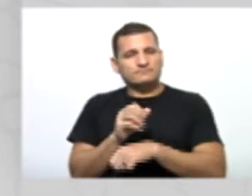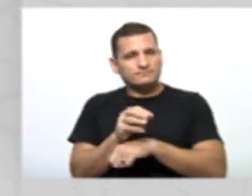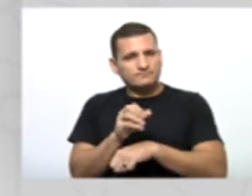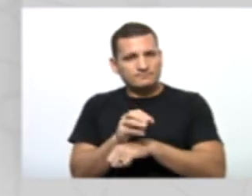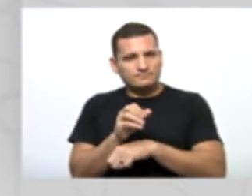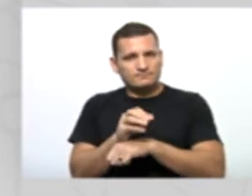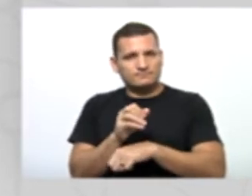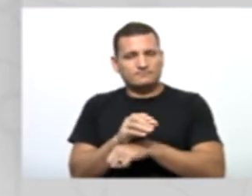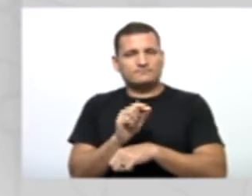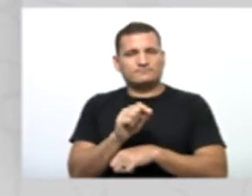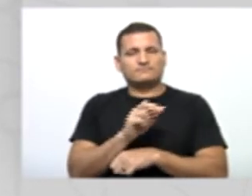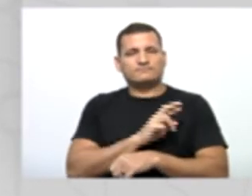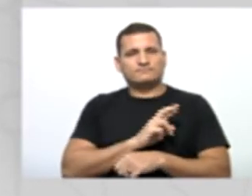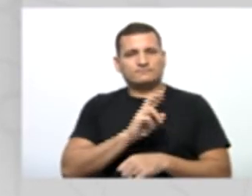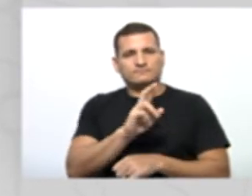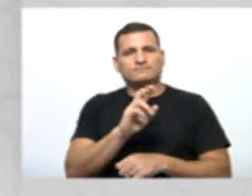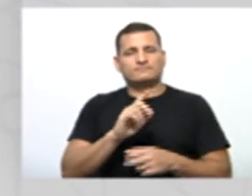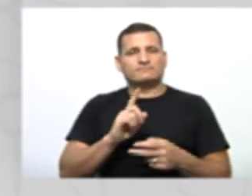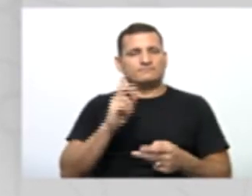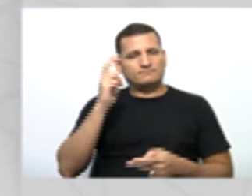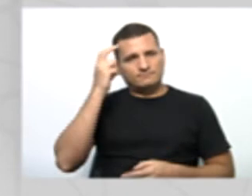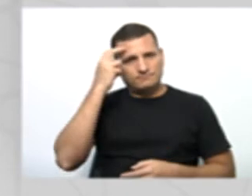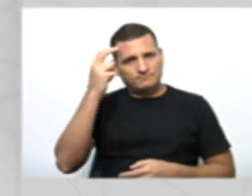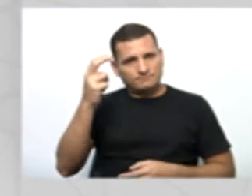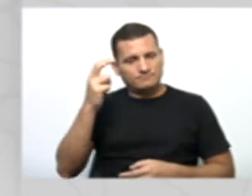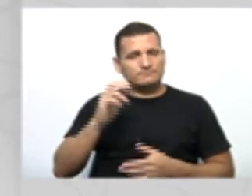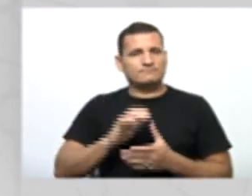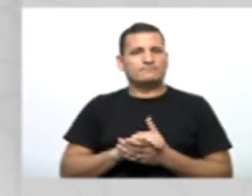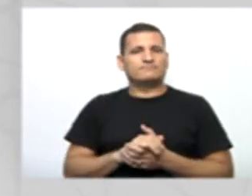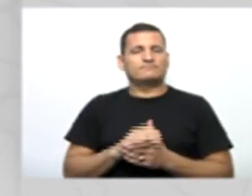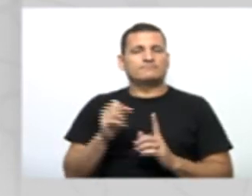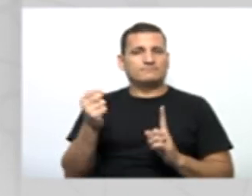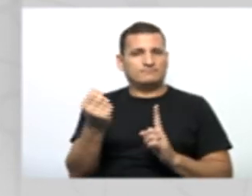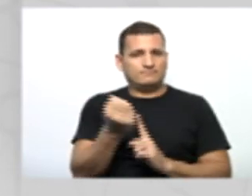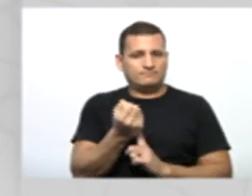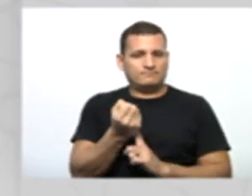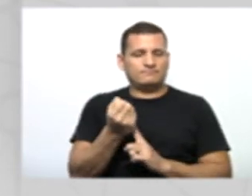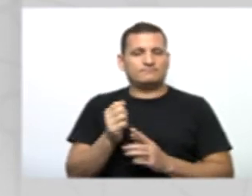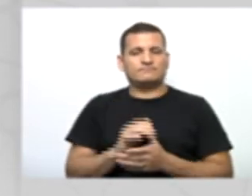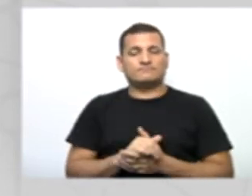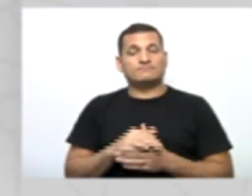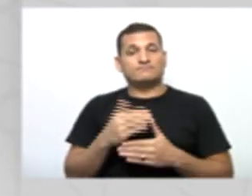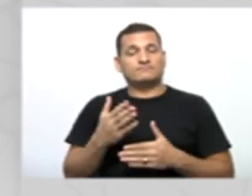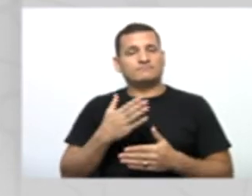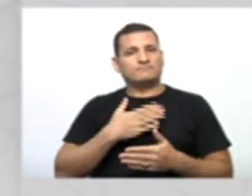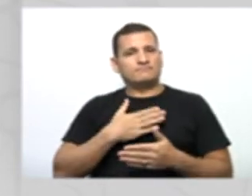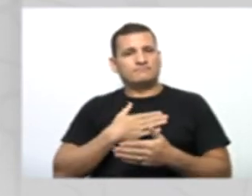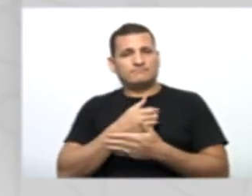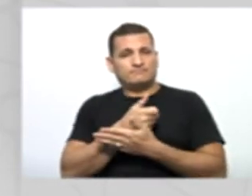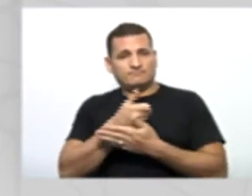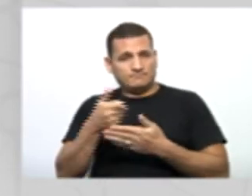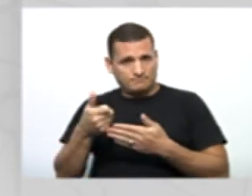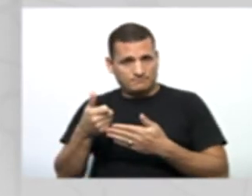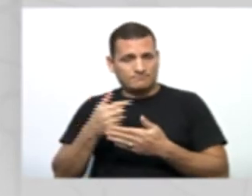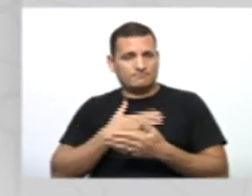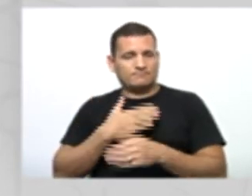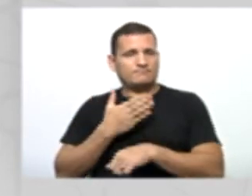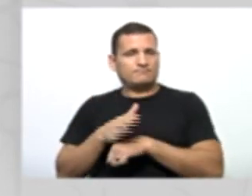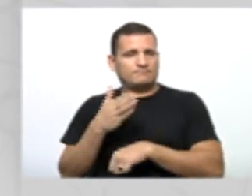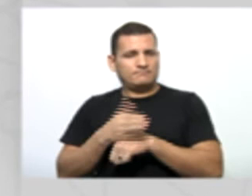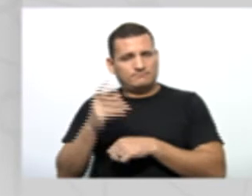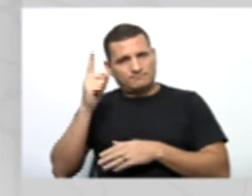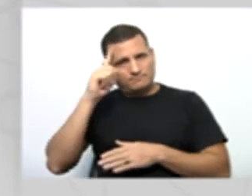orientados pela religião, pela cultura, né, pela sociedade. Então a minha moral, ou seja, a minha prática